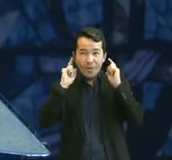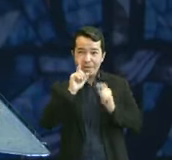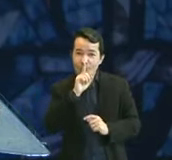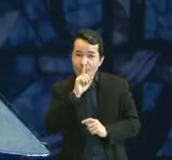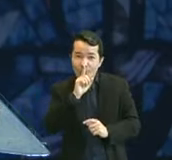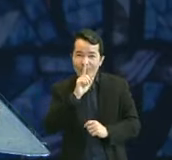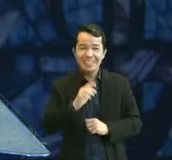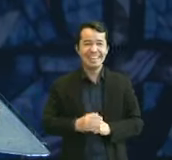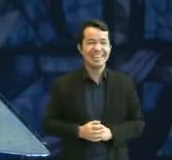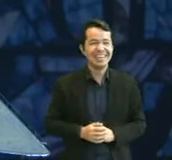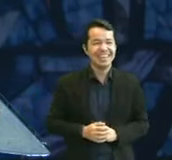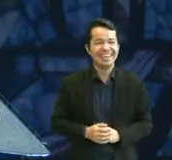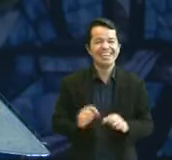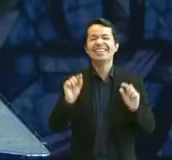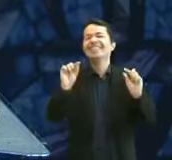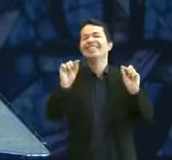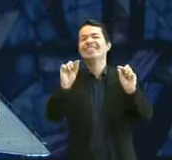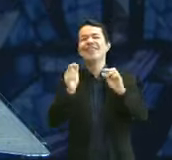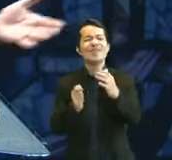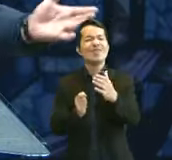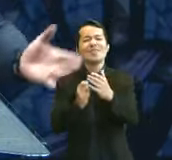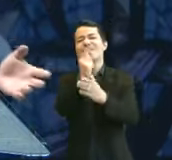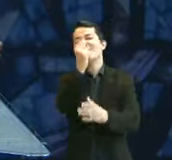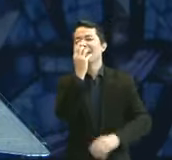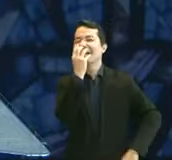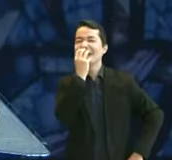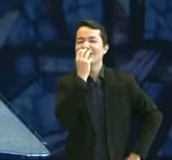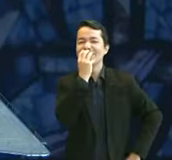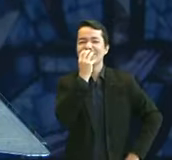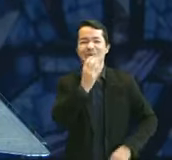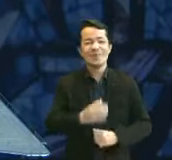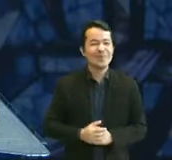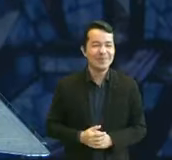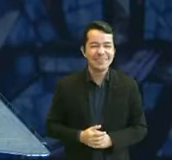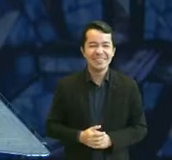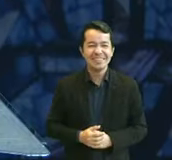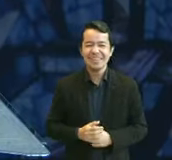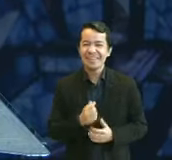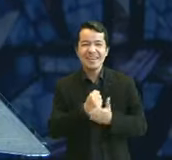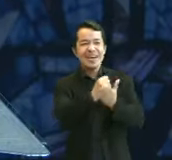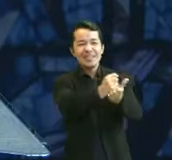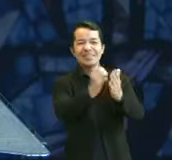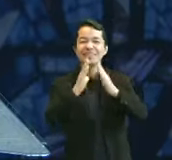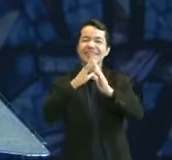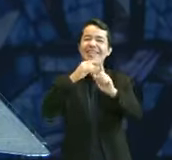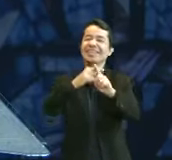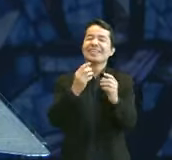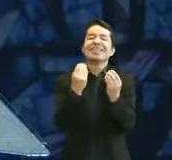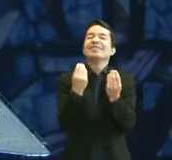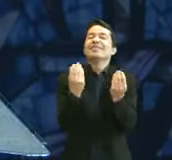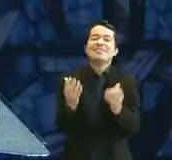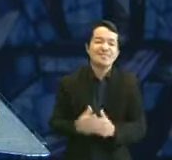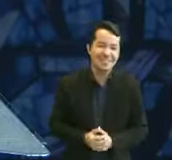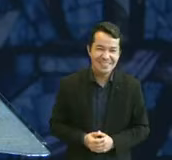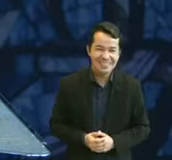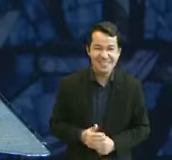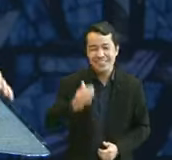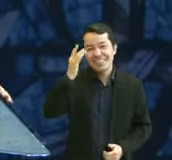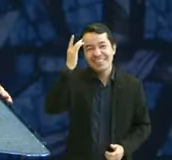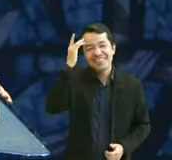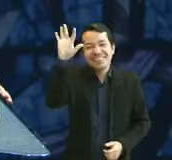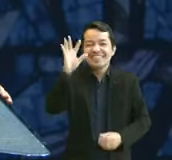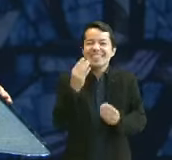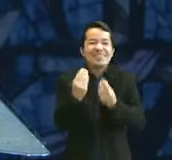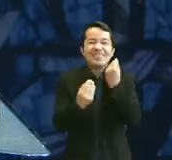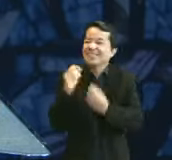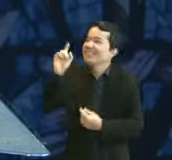Quem compra cachorro para sustentar a missão é Deus, Ele é Deus, Ele é Deus. Eu não sei qual é a